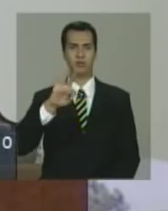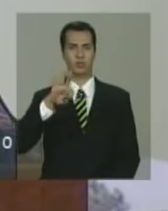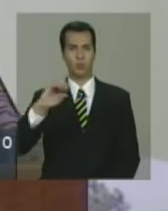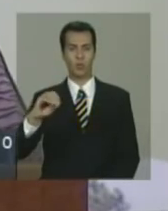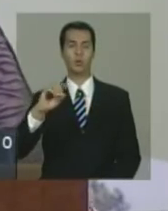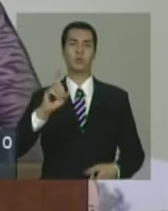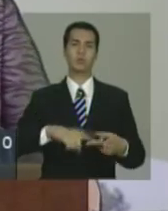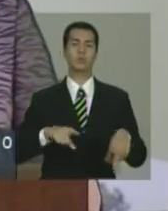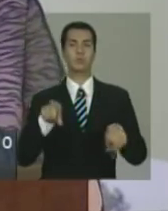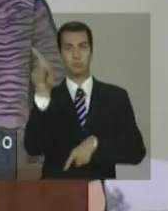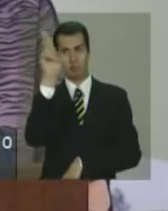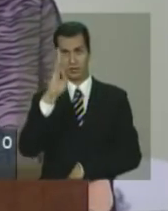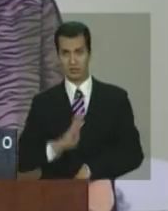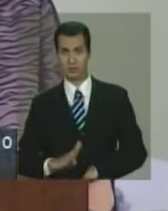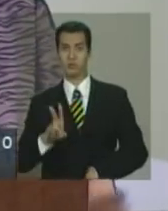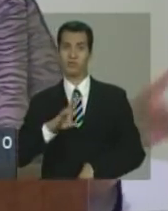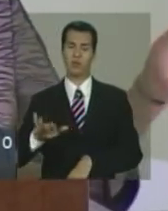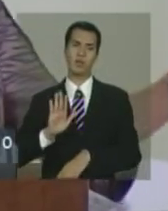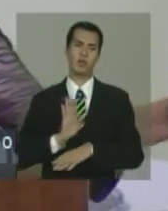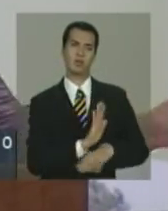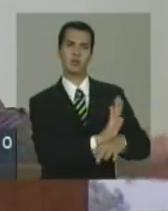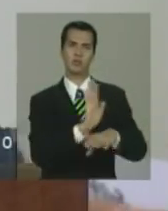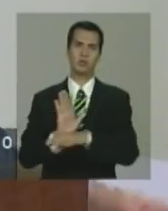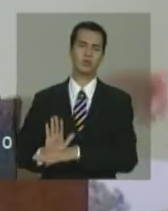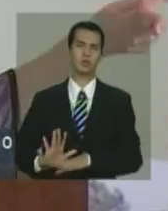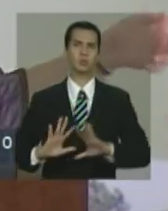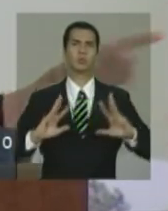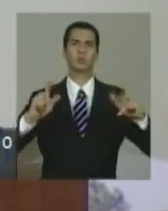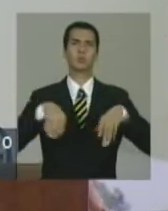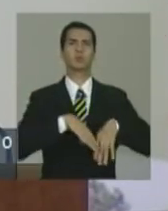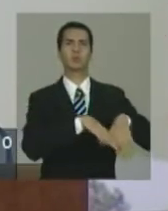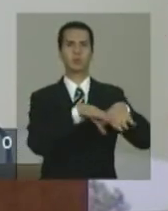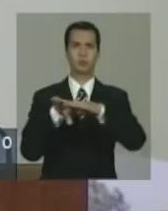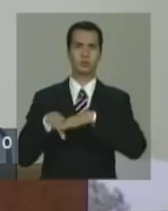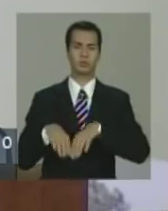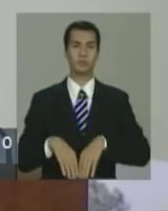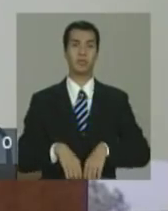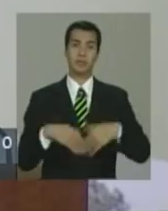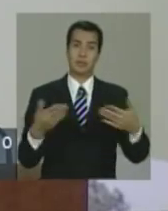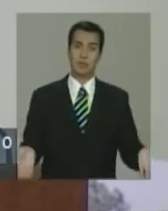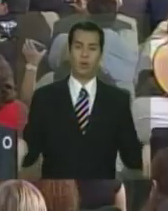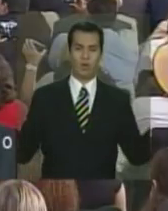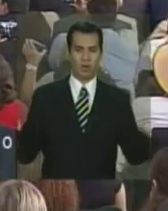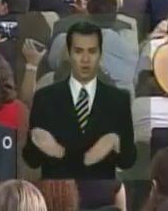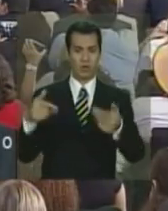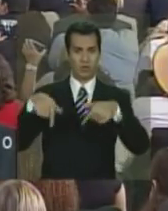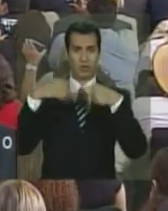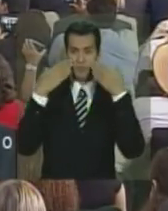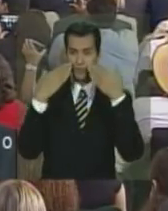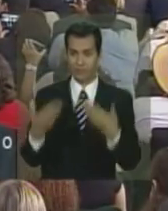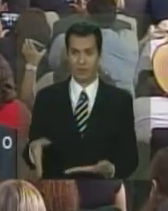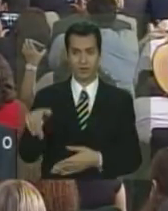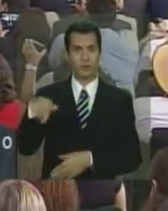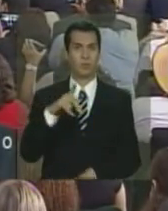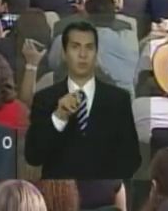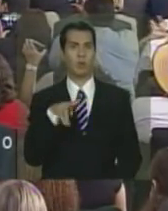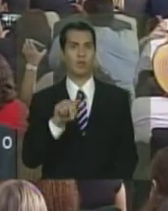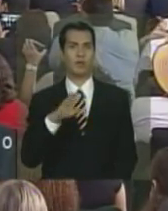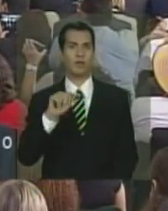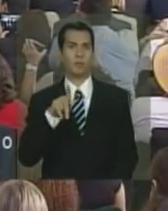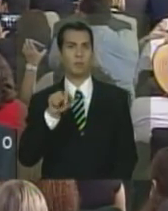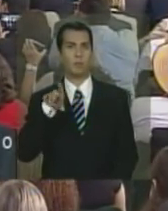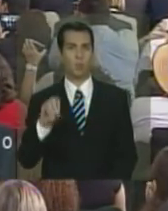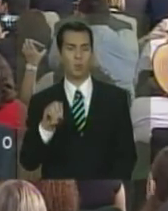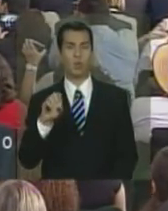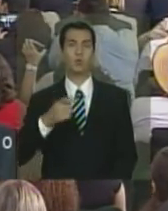que garanta oportunidade para todos. Então, quando eu vejo aqui no Pronacampo que nós estamos